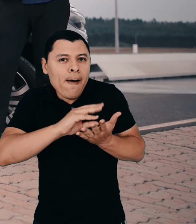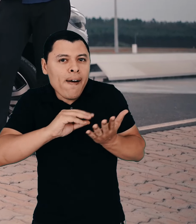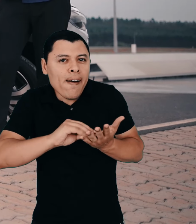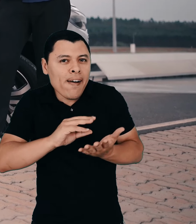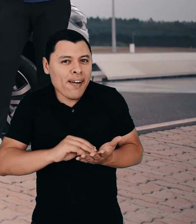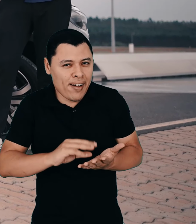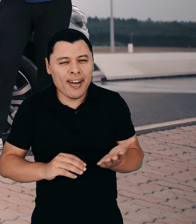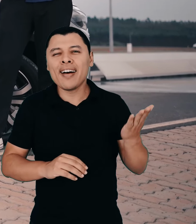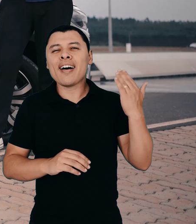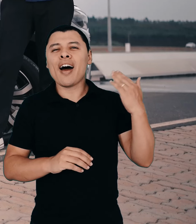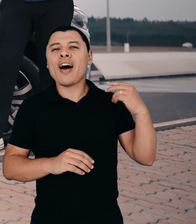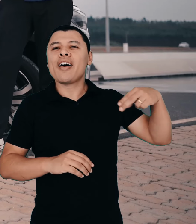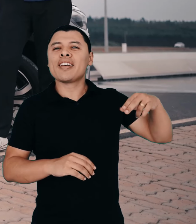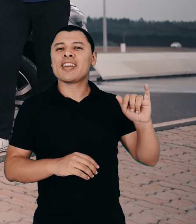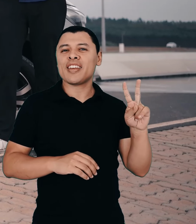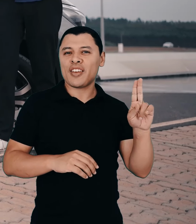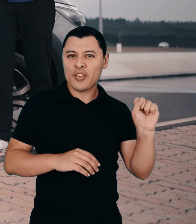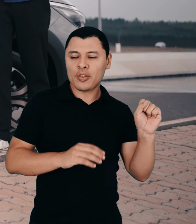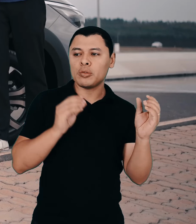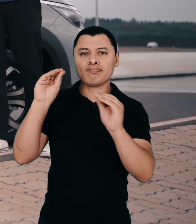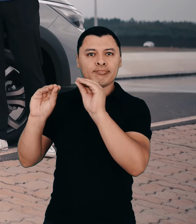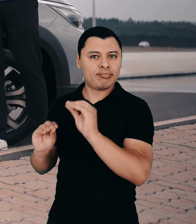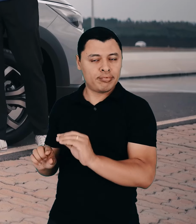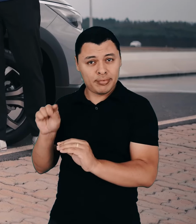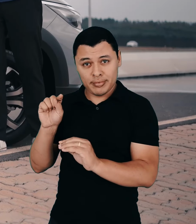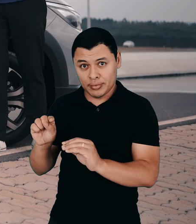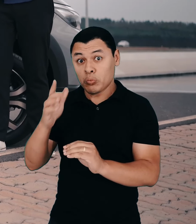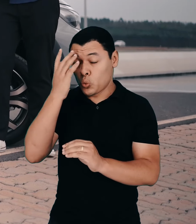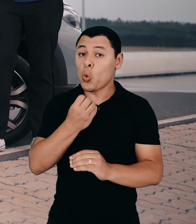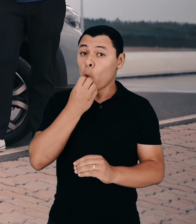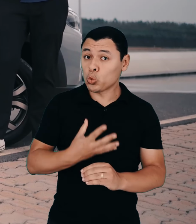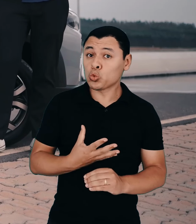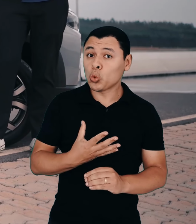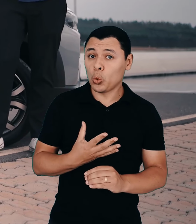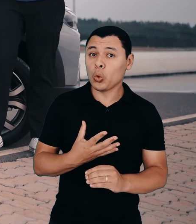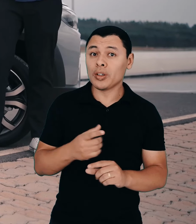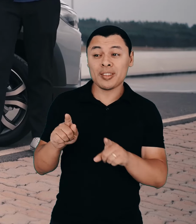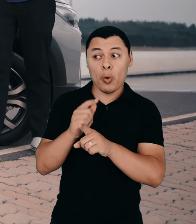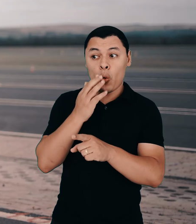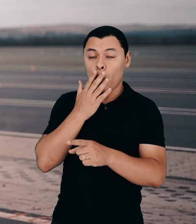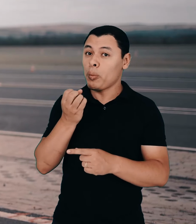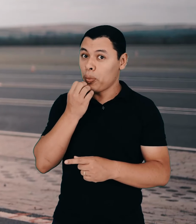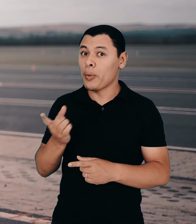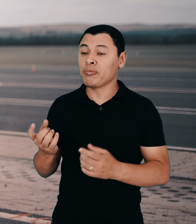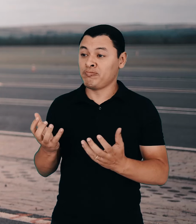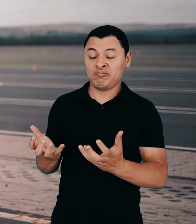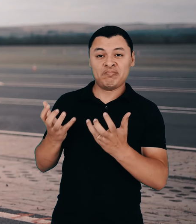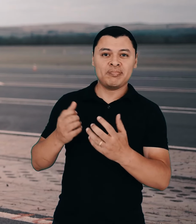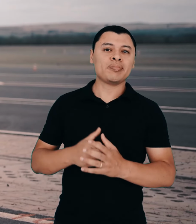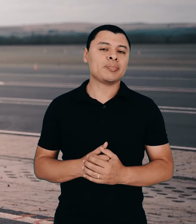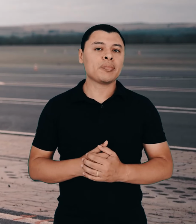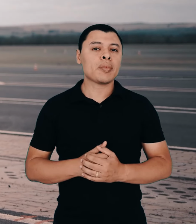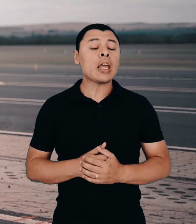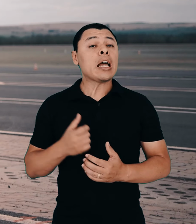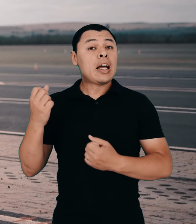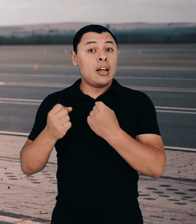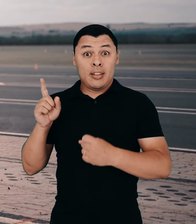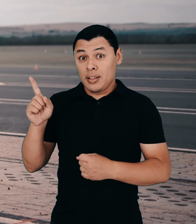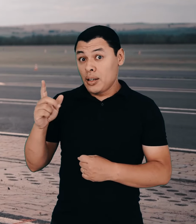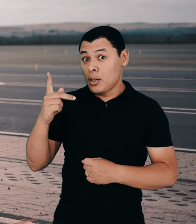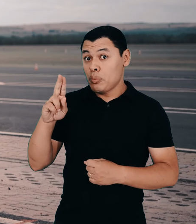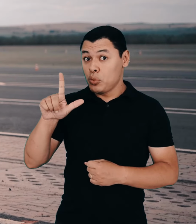design que já foram testadas no Nivus inclusive e que foram muito bem recebidas pelo público, incluindo essa cor aqui. Cinza Agora, claro. o Pulse ele vai brigar